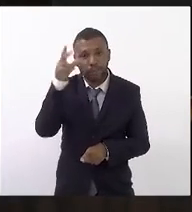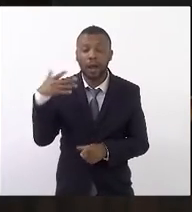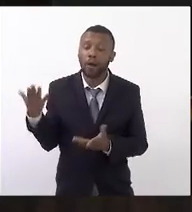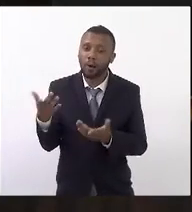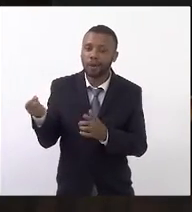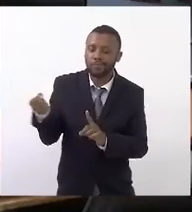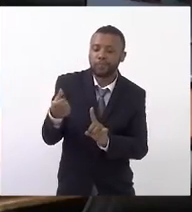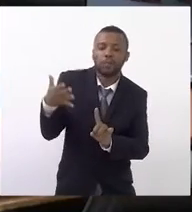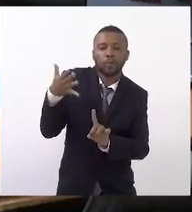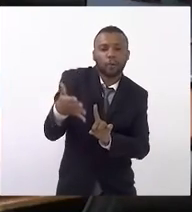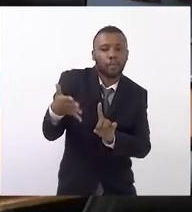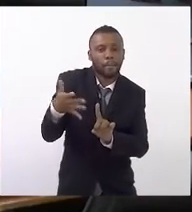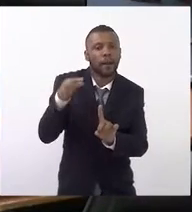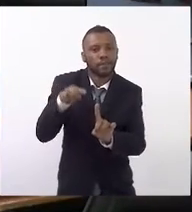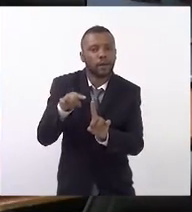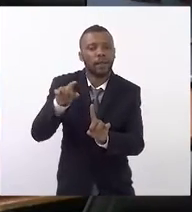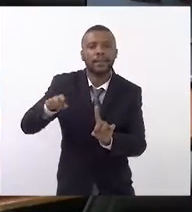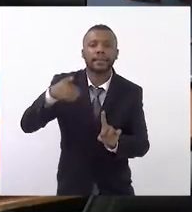Luiz Paulo.